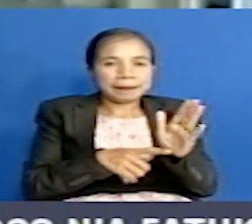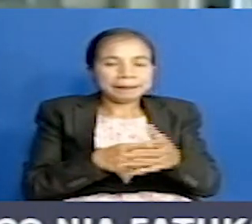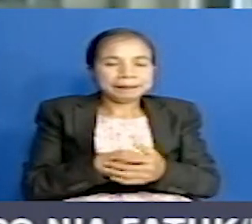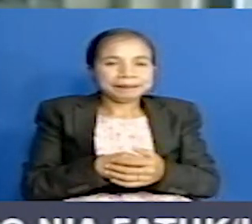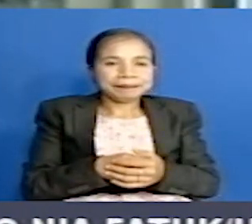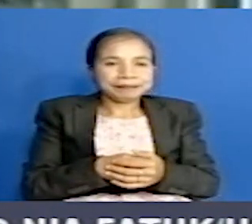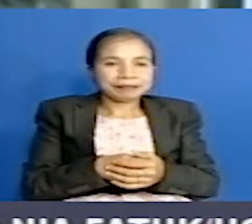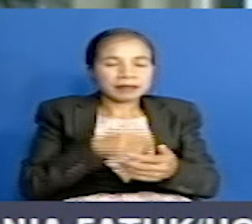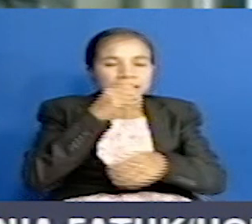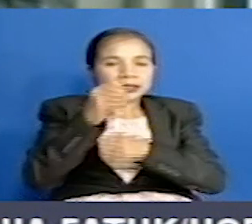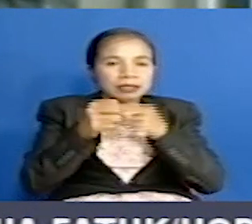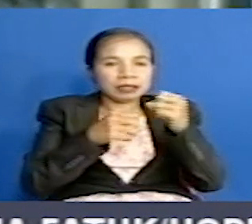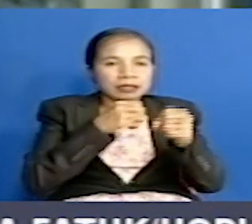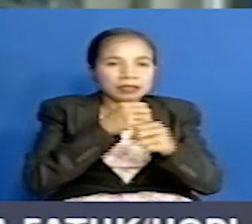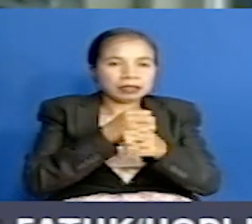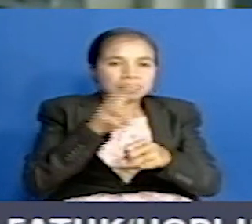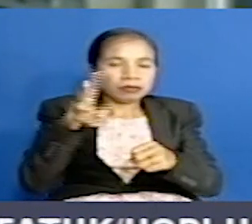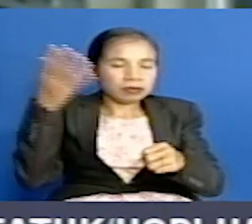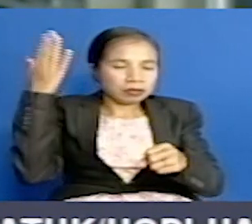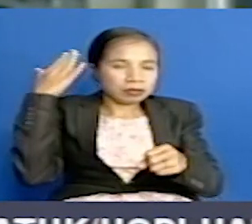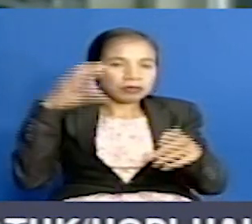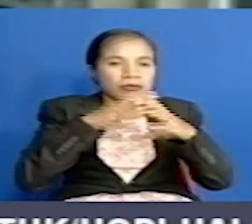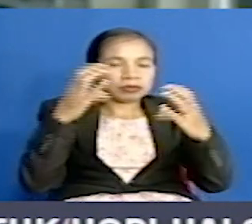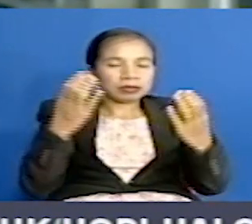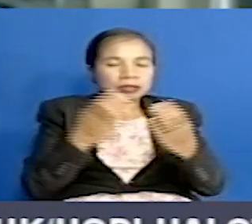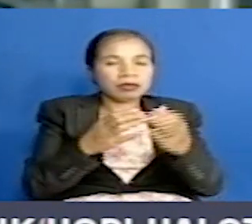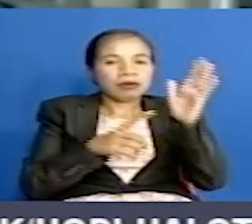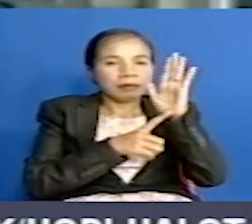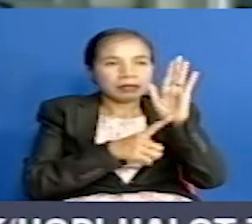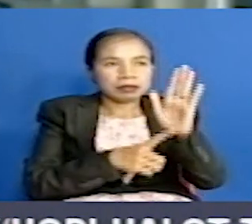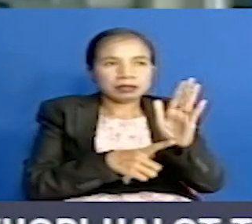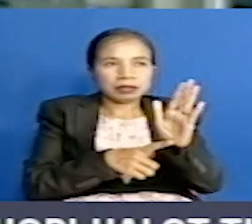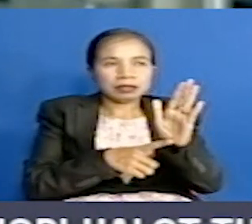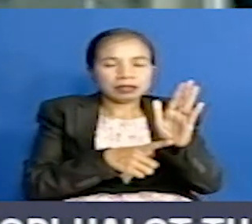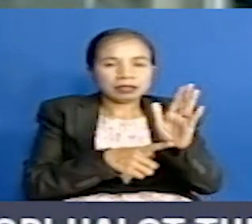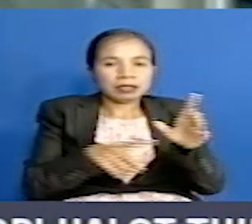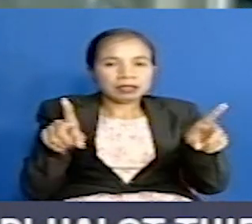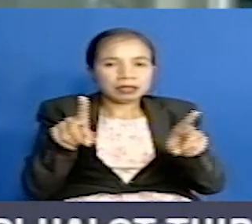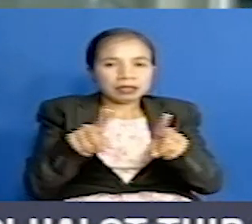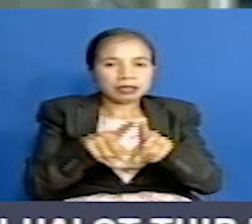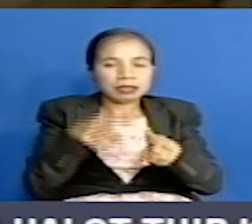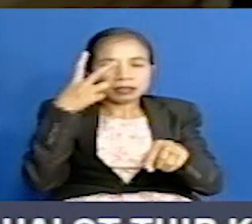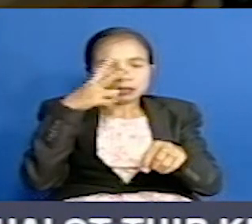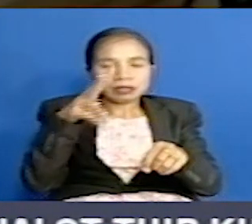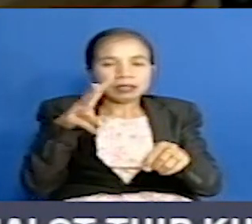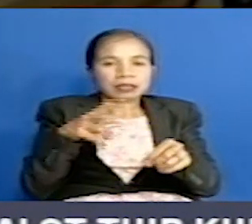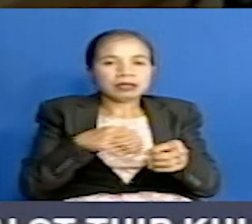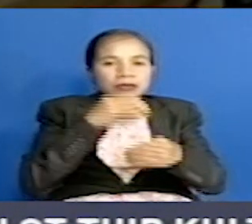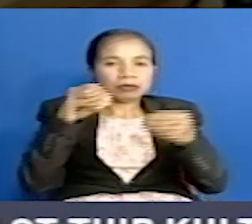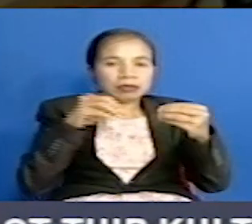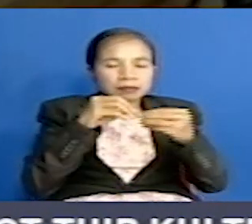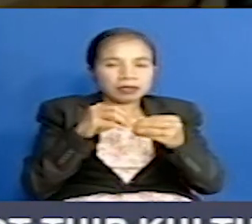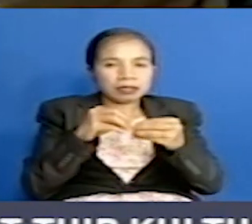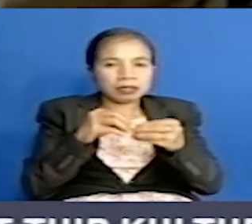e desse tina rua Liuba, o Conselho Rássico apresenta até uma análise para o Parlamento com